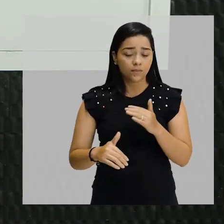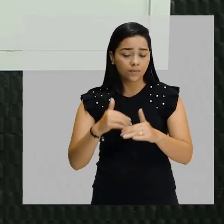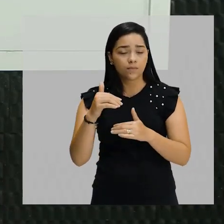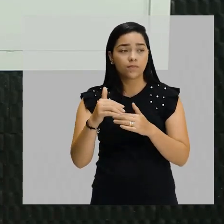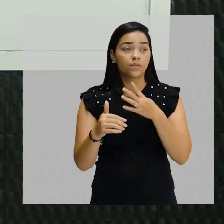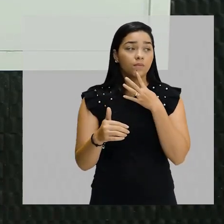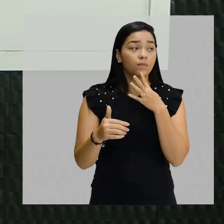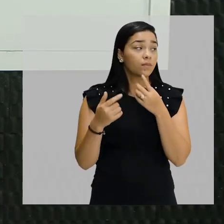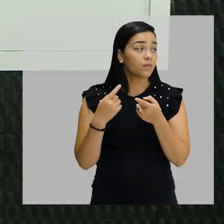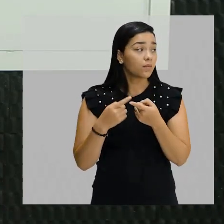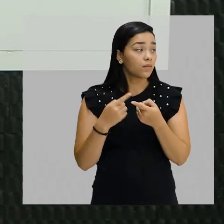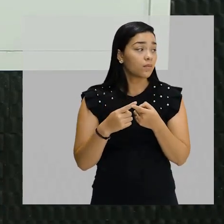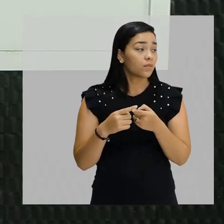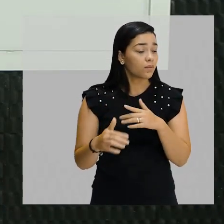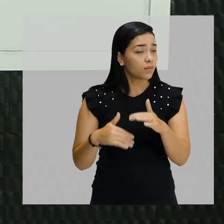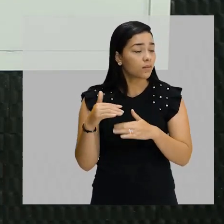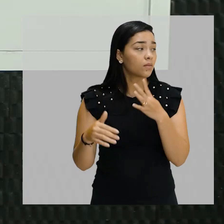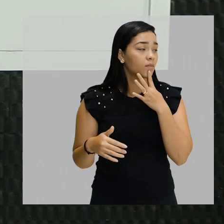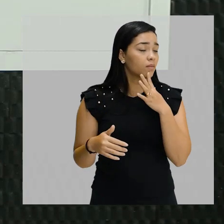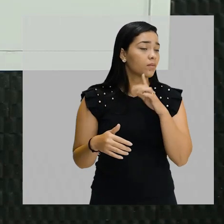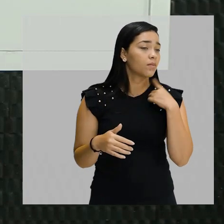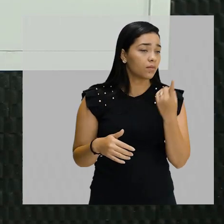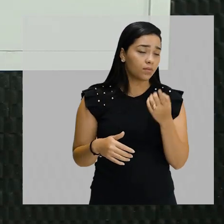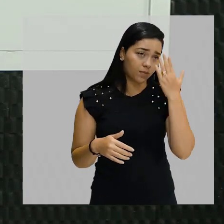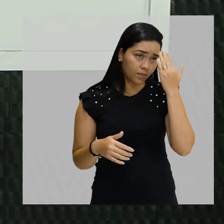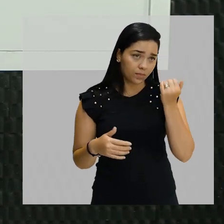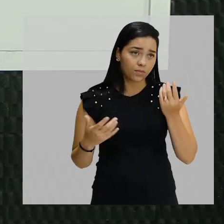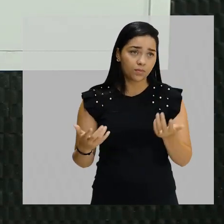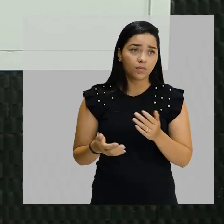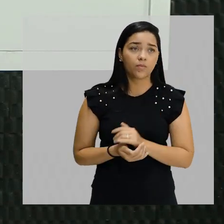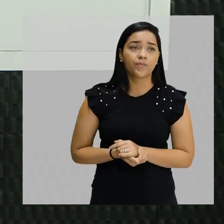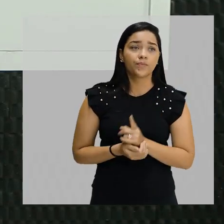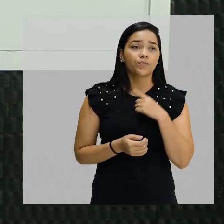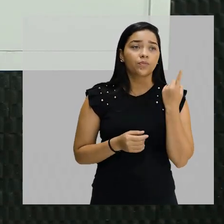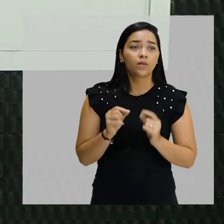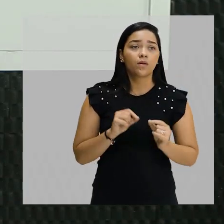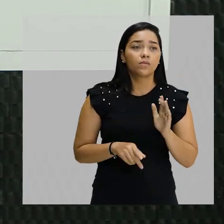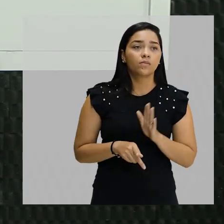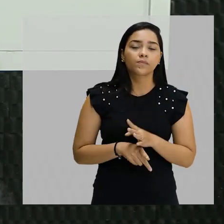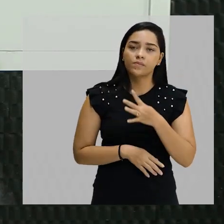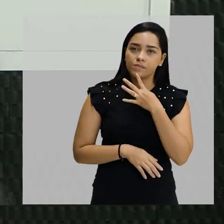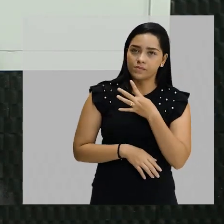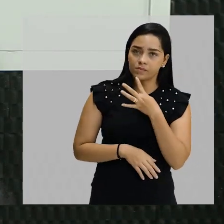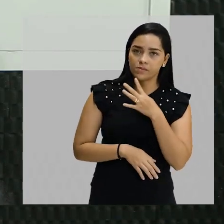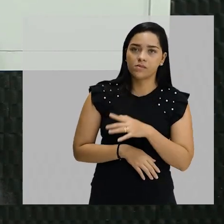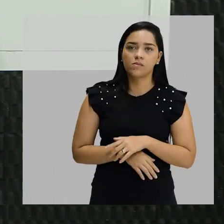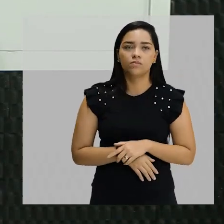porque no processo de conhecimento nós sabemos Olha quando nós estamos falando do conhecimento